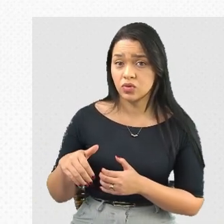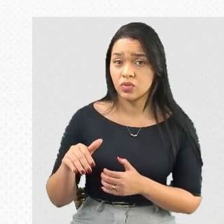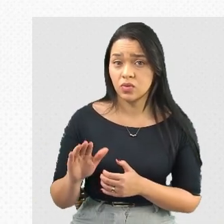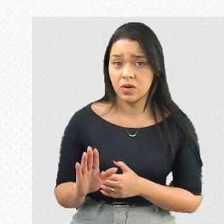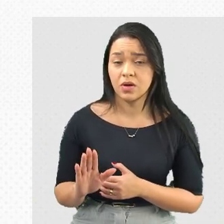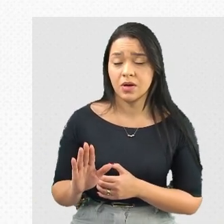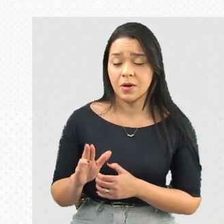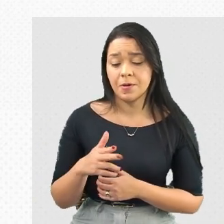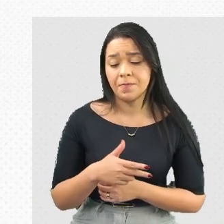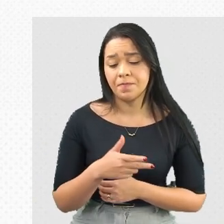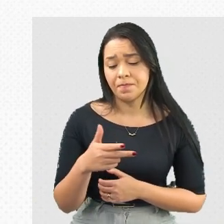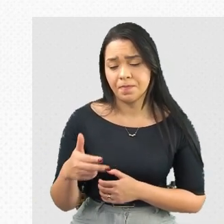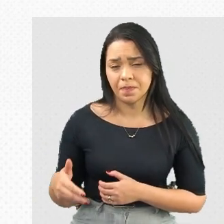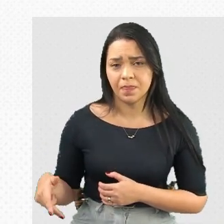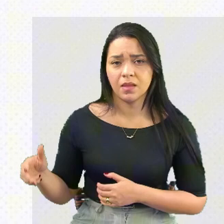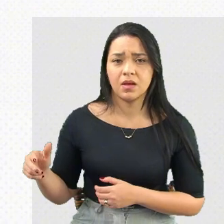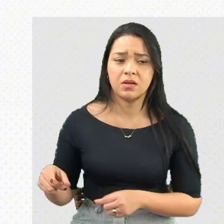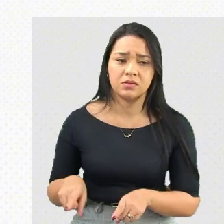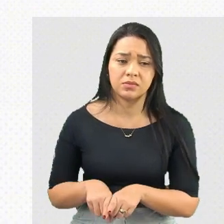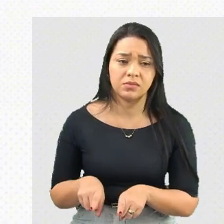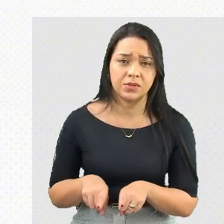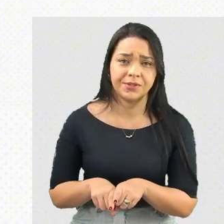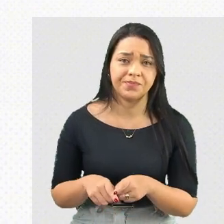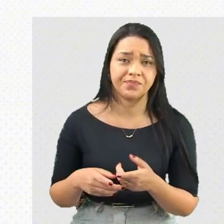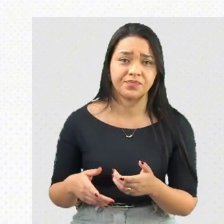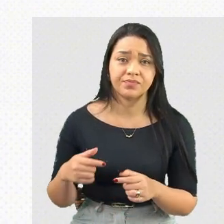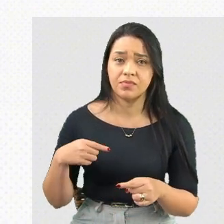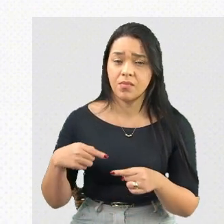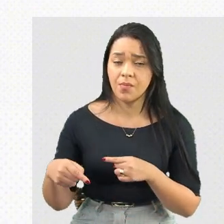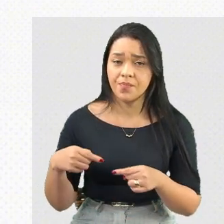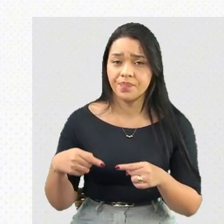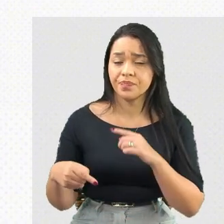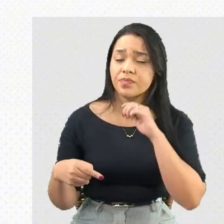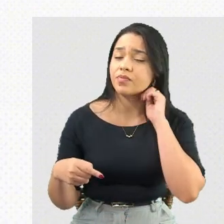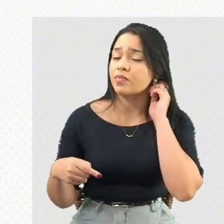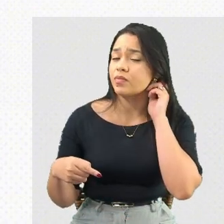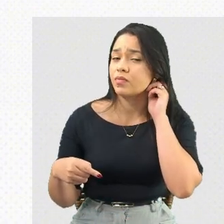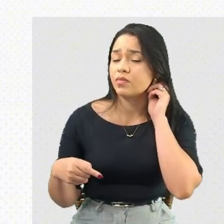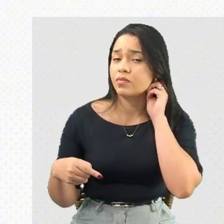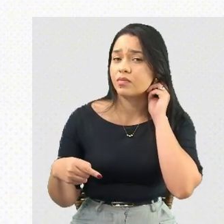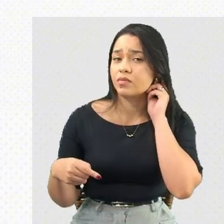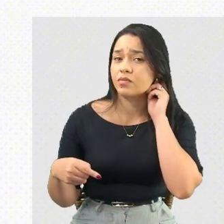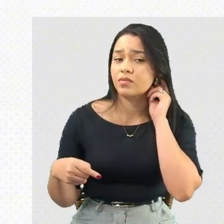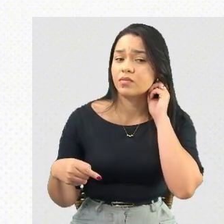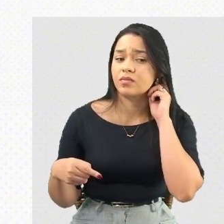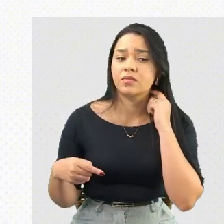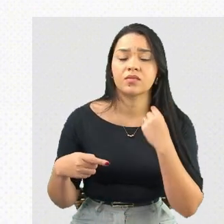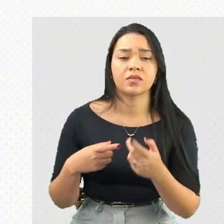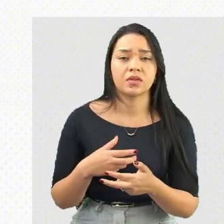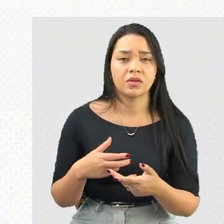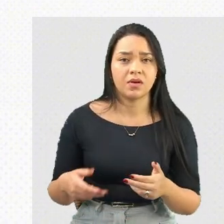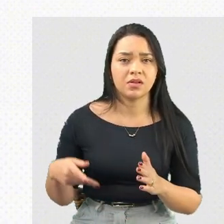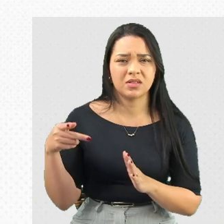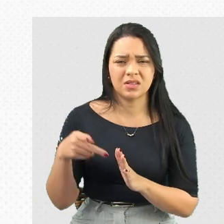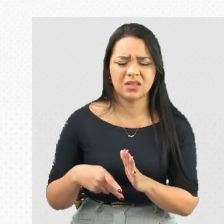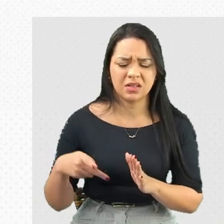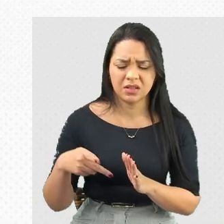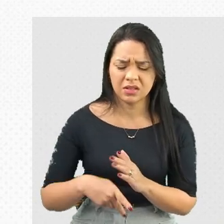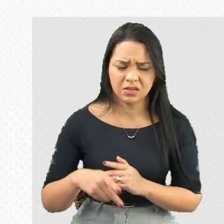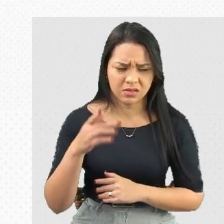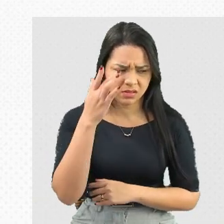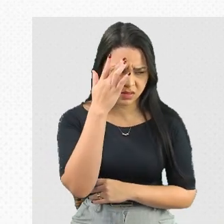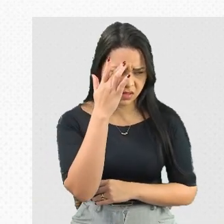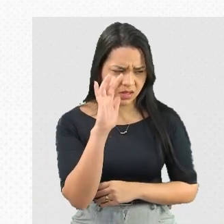caminhada. Embarcam de forma ilegal e totalmente arriscada em vagões de trens ou, sei lá,